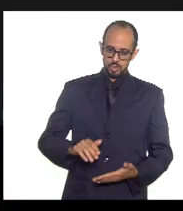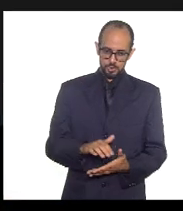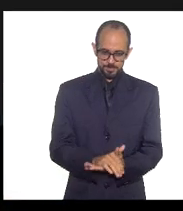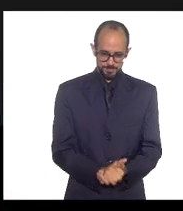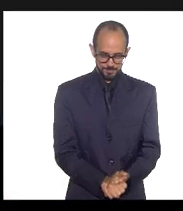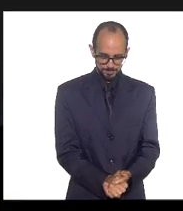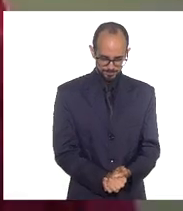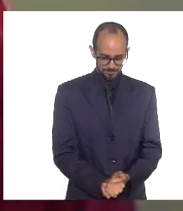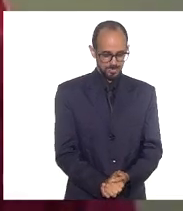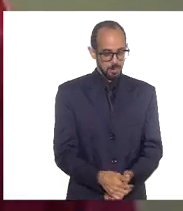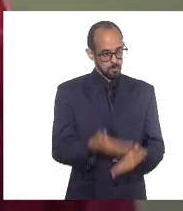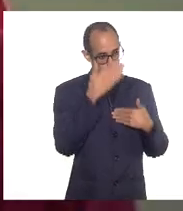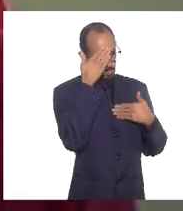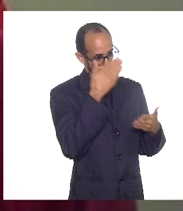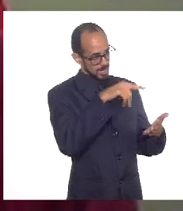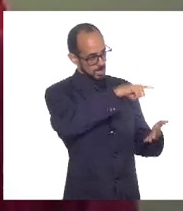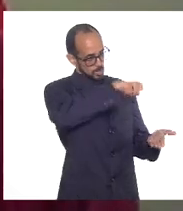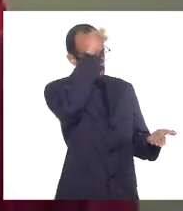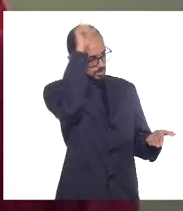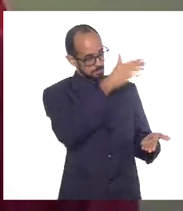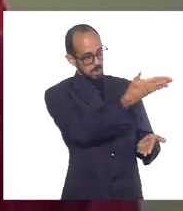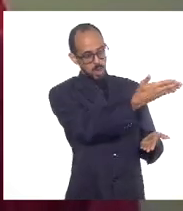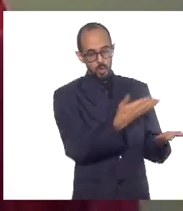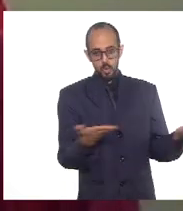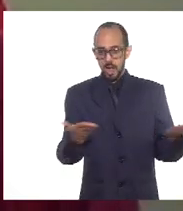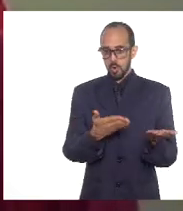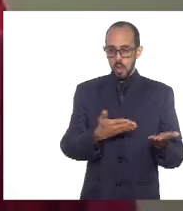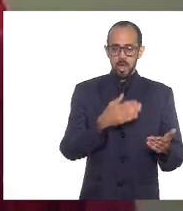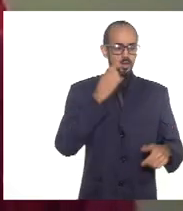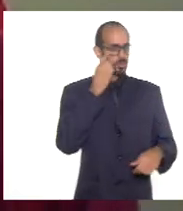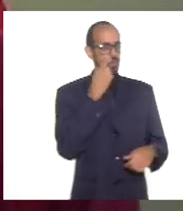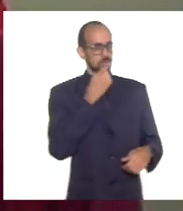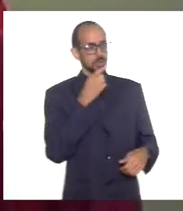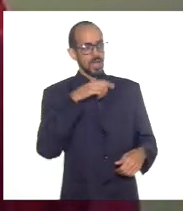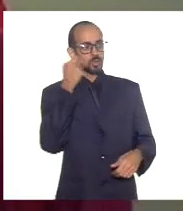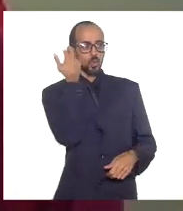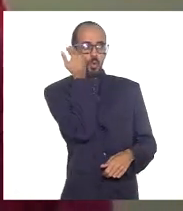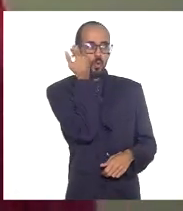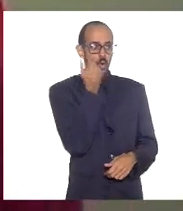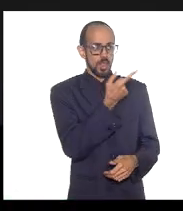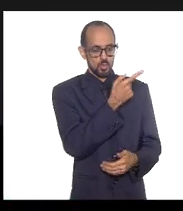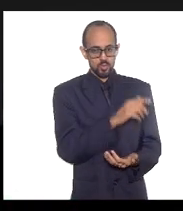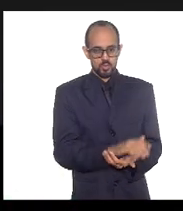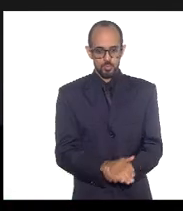Obrigada, deputado Luiz Paulo. Próximo orador inscrito é o nobre deputado Eliomar Coelho.